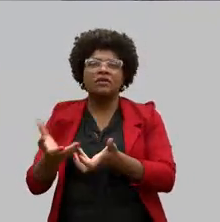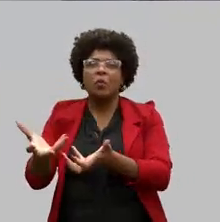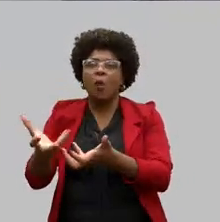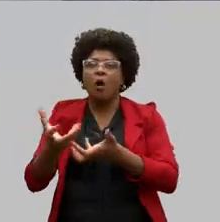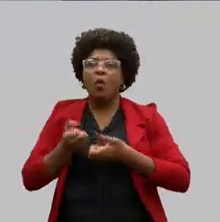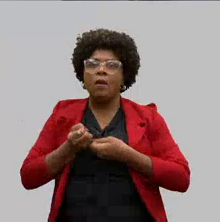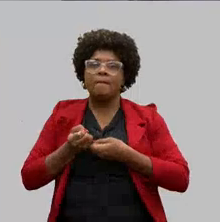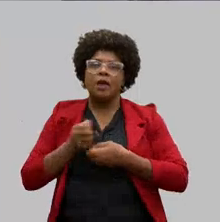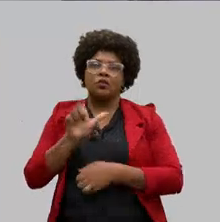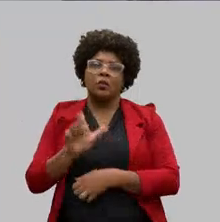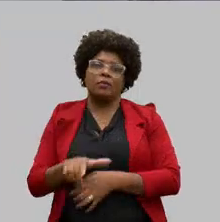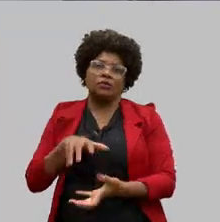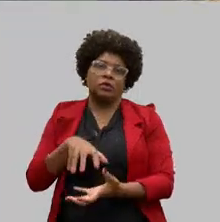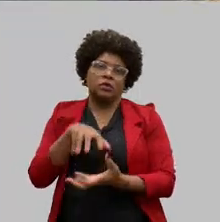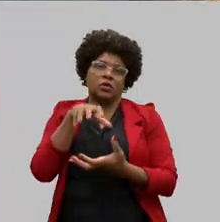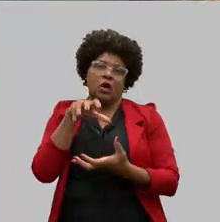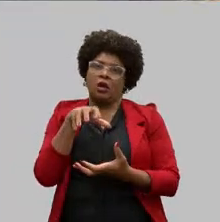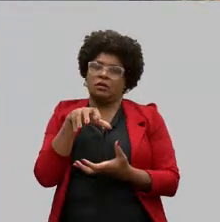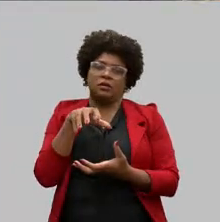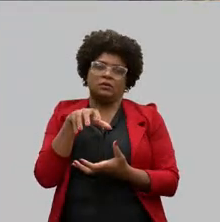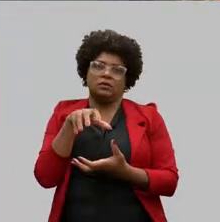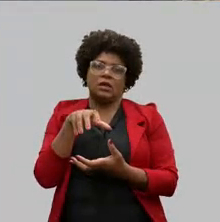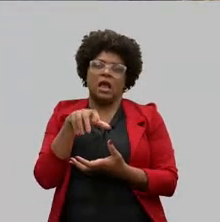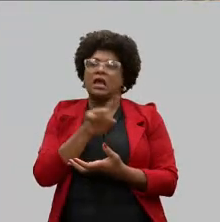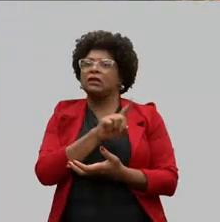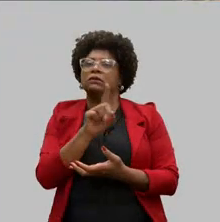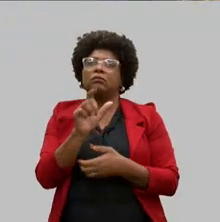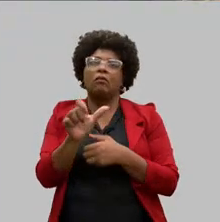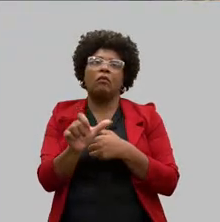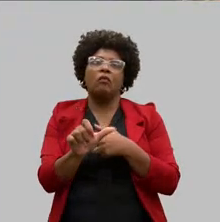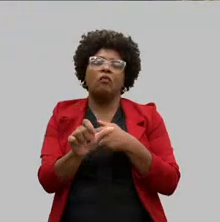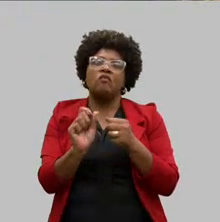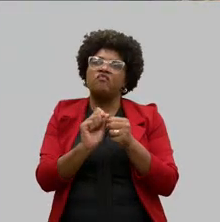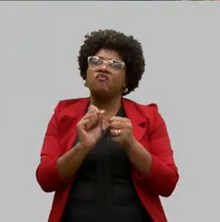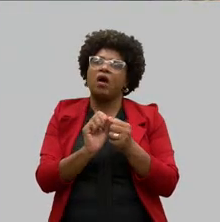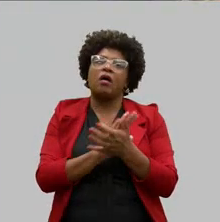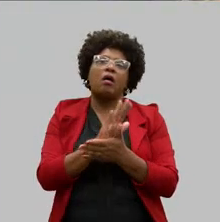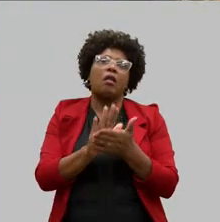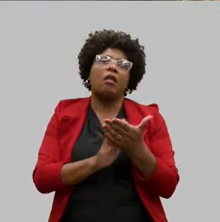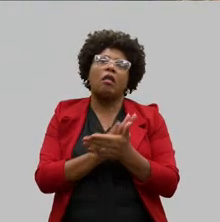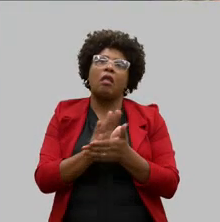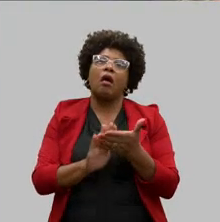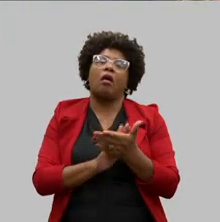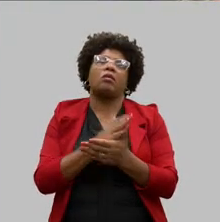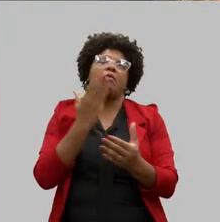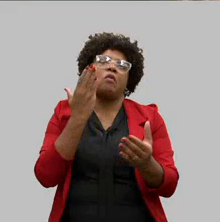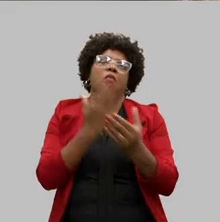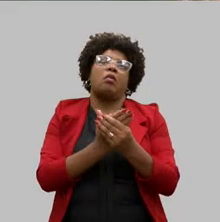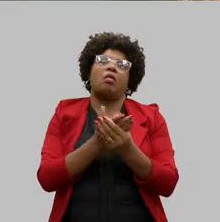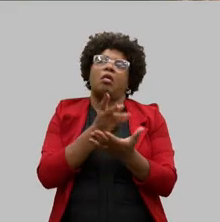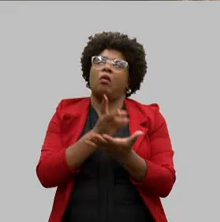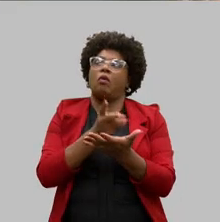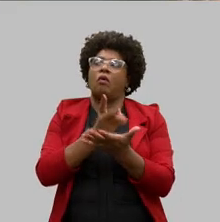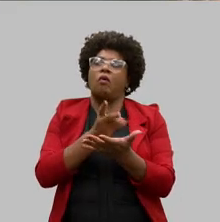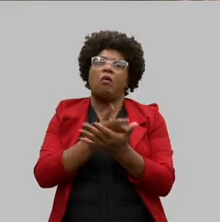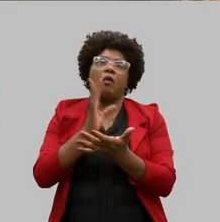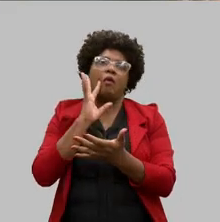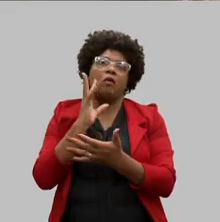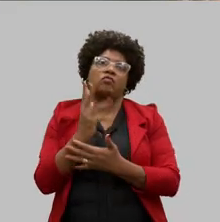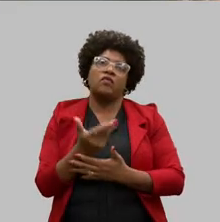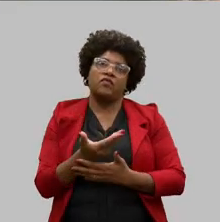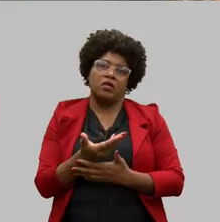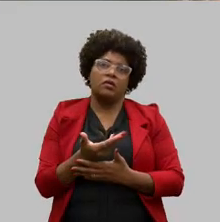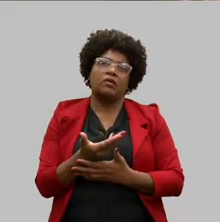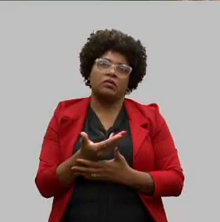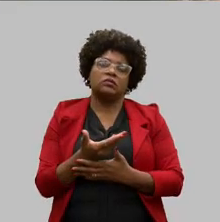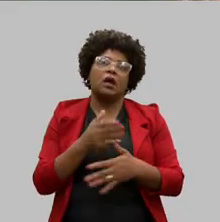idoso muito menos para trocar esses processos paraa frente para dar um um uma solução para ele lá no final e muitas vezes